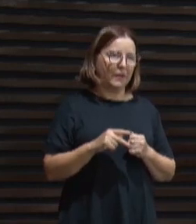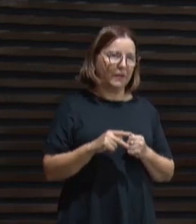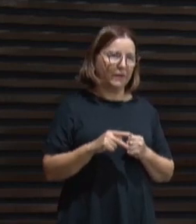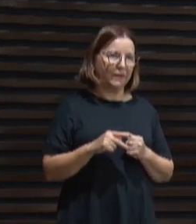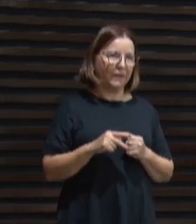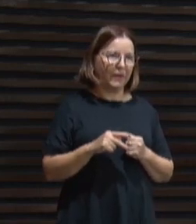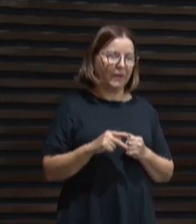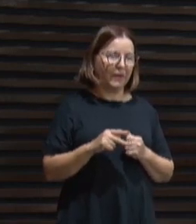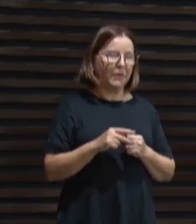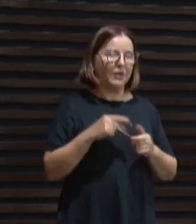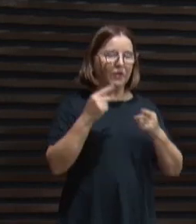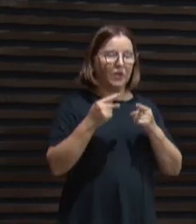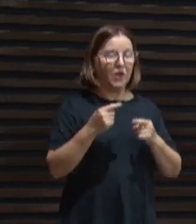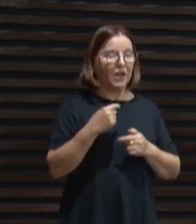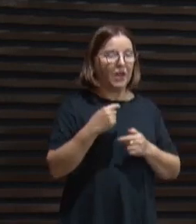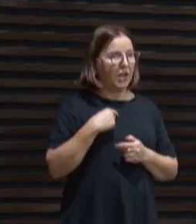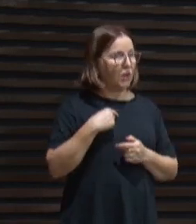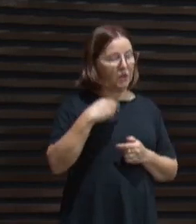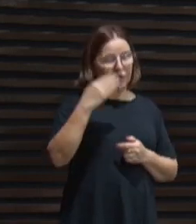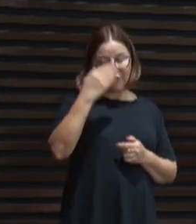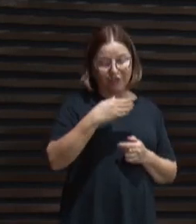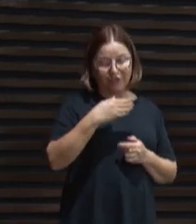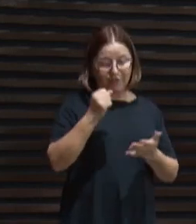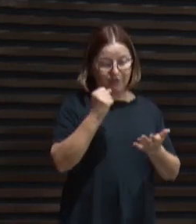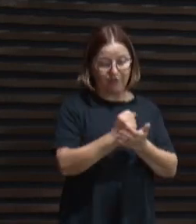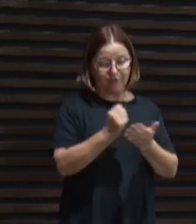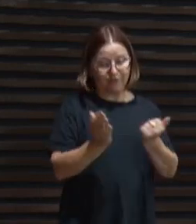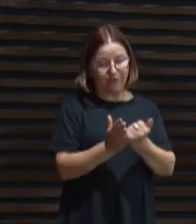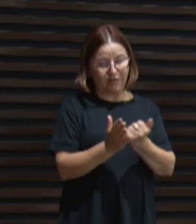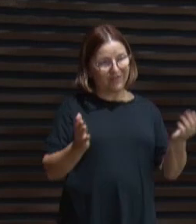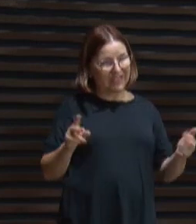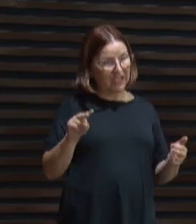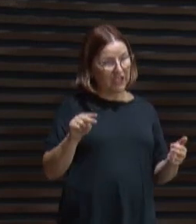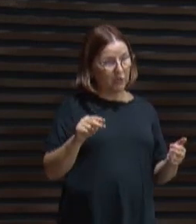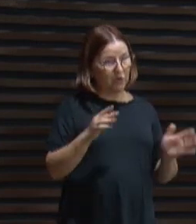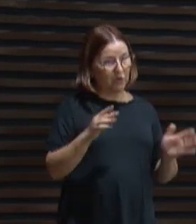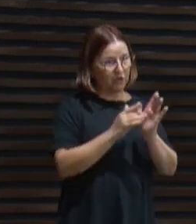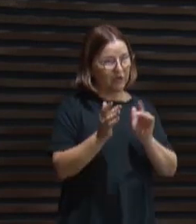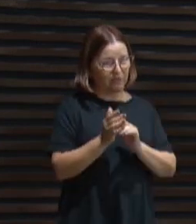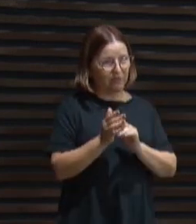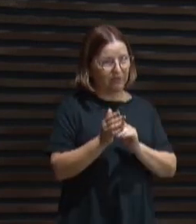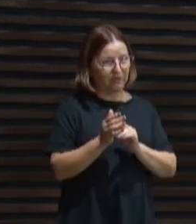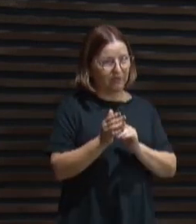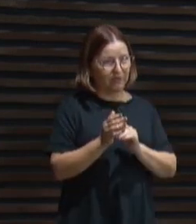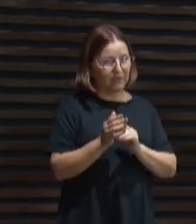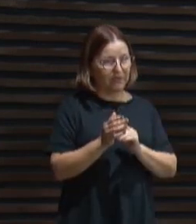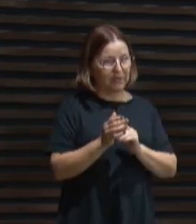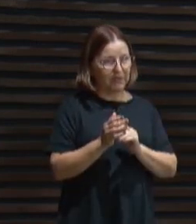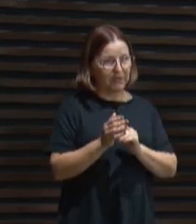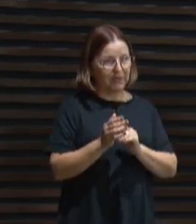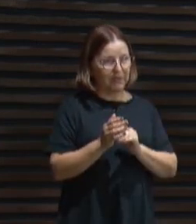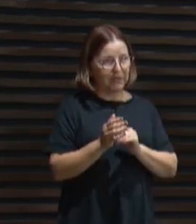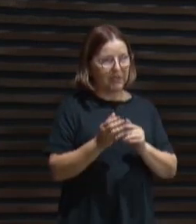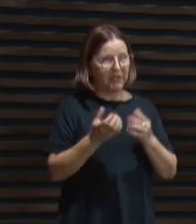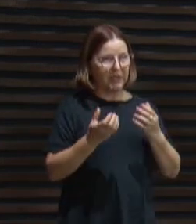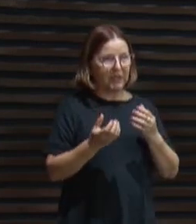a gente chama isso do campo psicológico? Seria